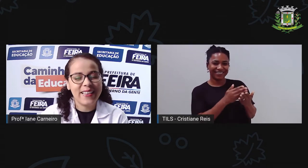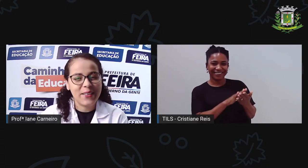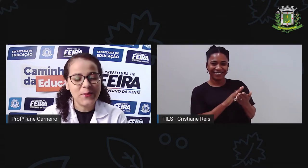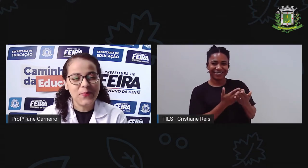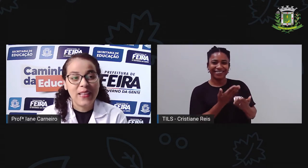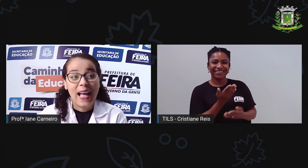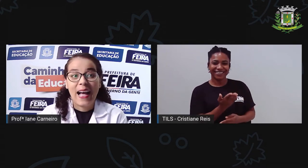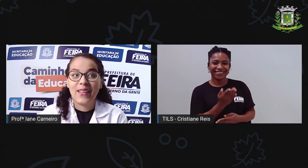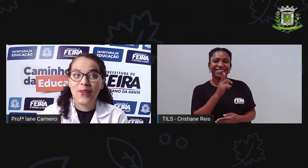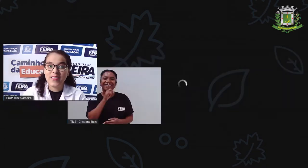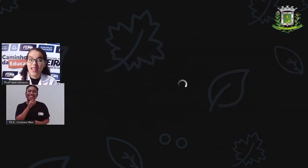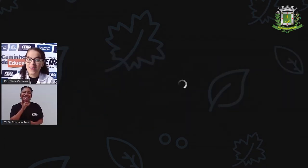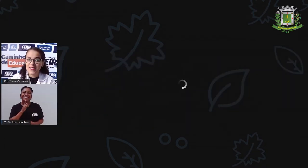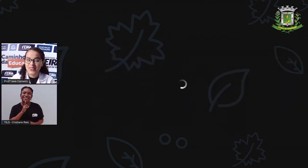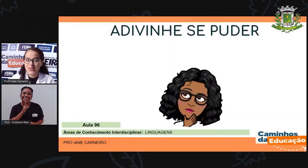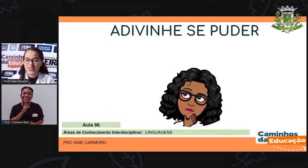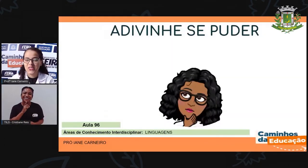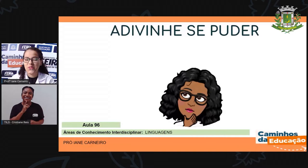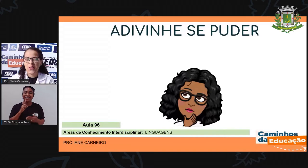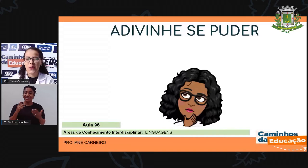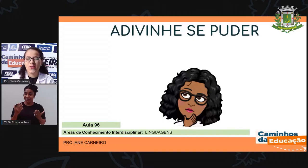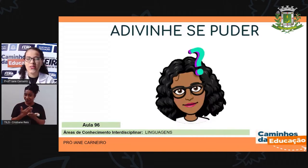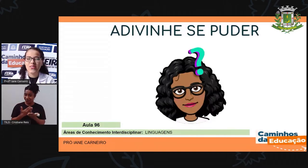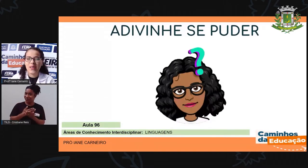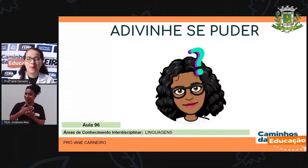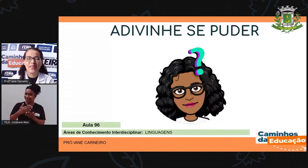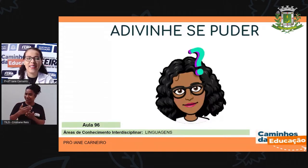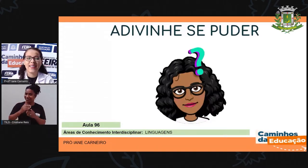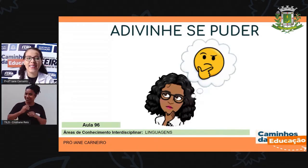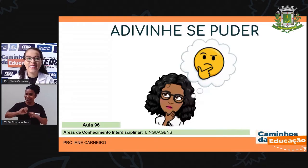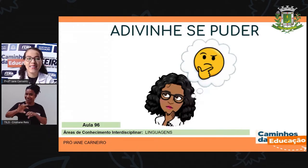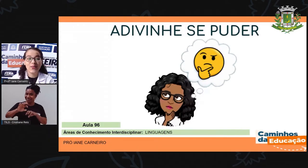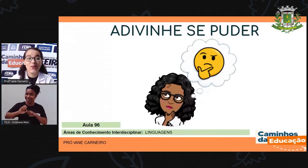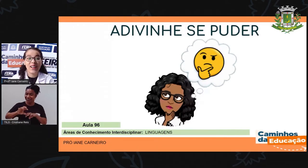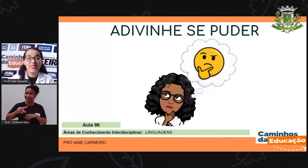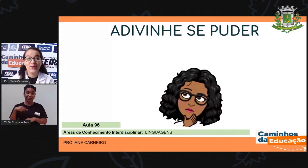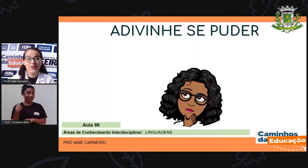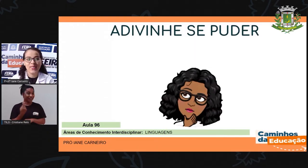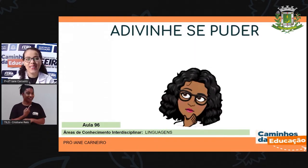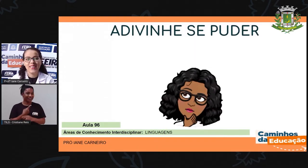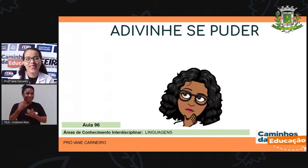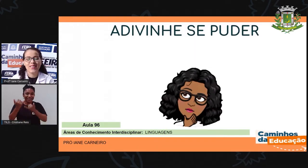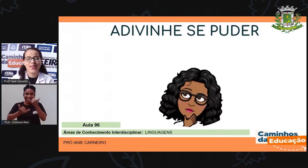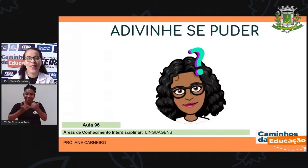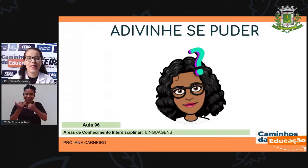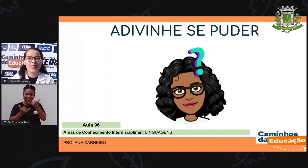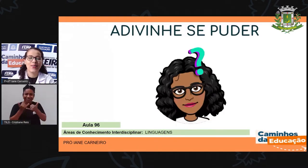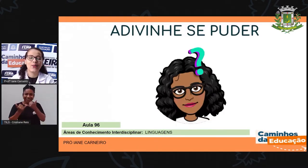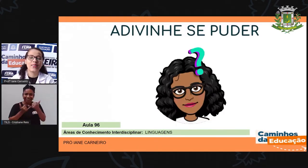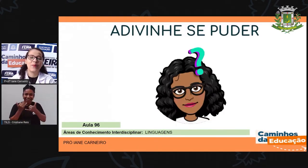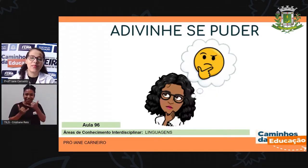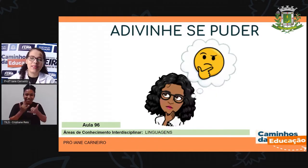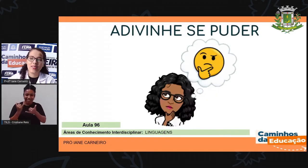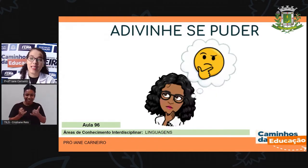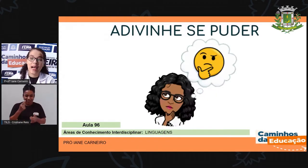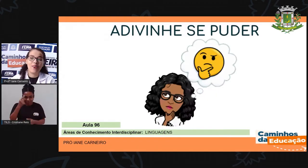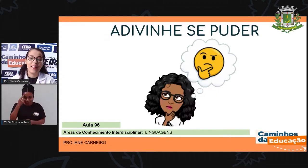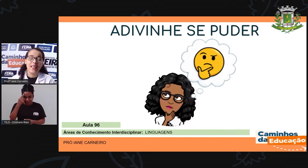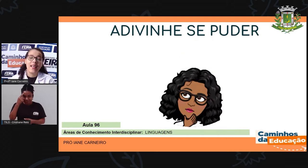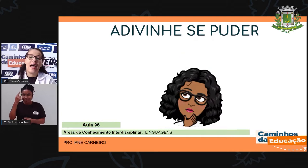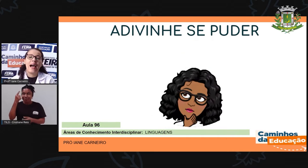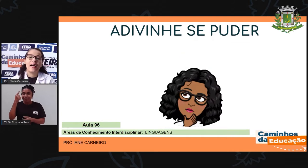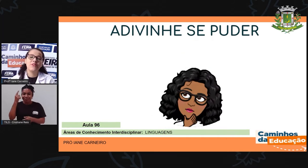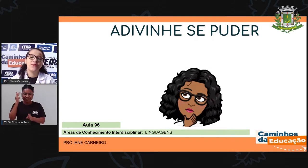Vamos lá, então? A nossa aula de hoje. A gente vai continuar brincando com adivinhas. E olha só o tema da nossa